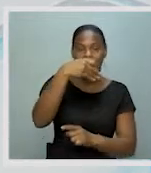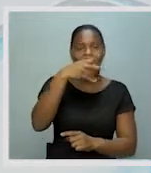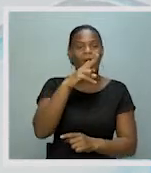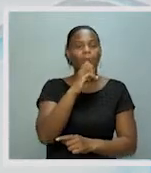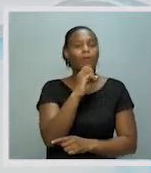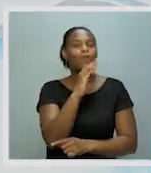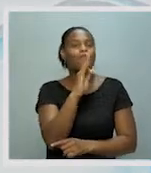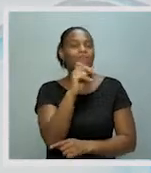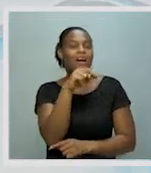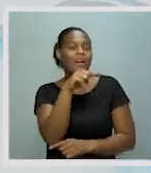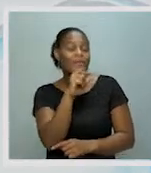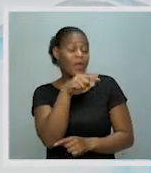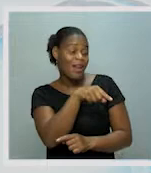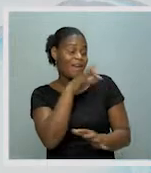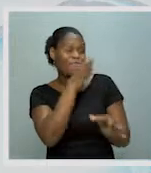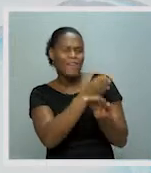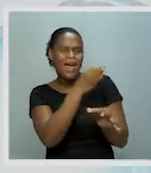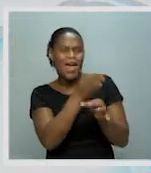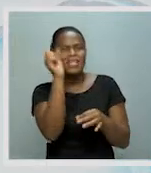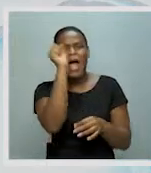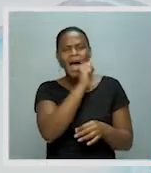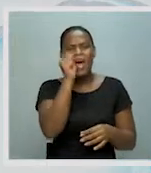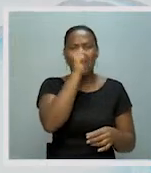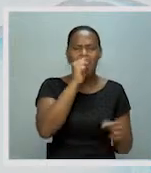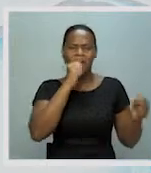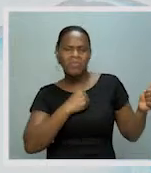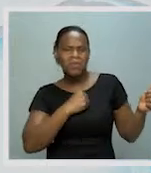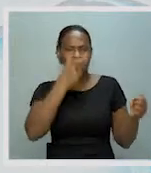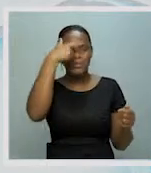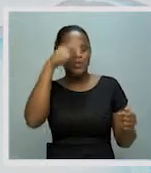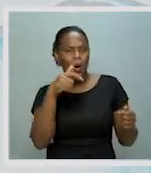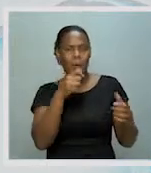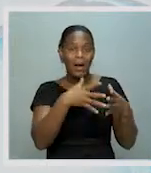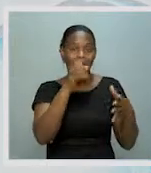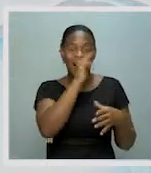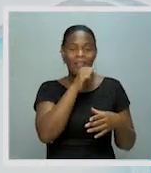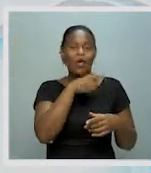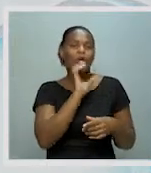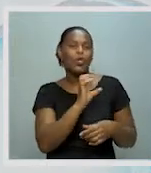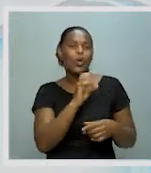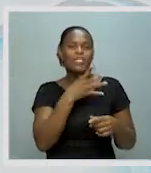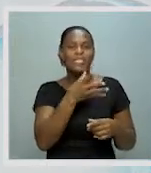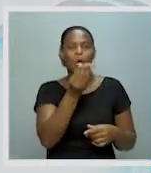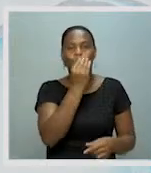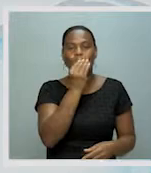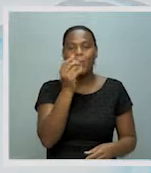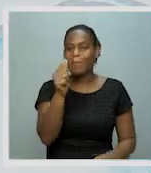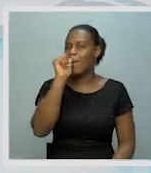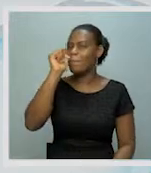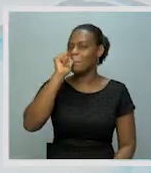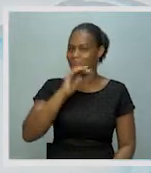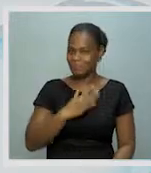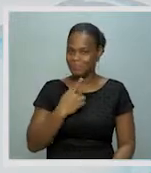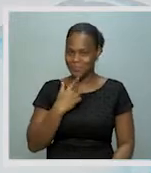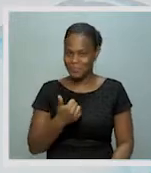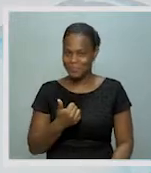com o quê? Com as festividades, atuações musicais de grandes artistas, e no nosso bom crioulo é o tal come-bebe, não